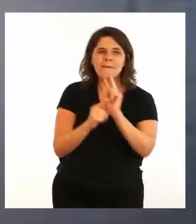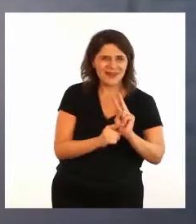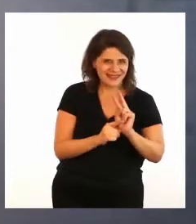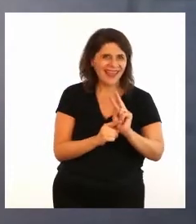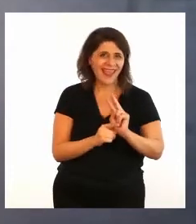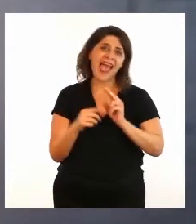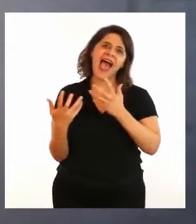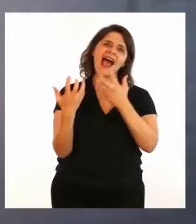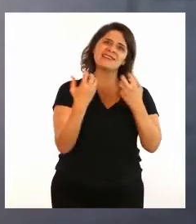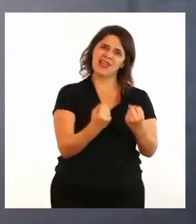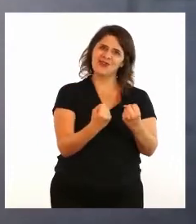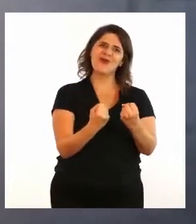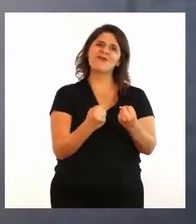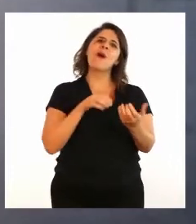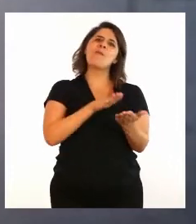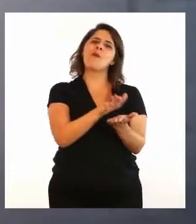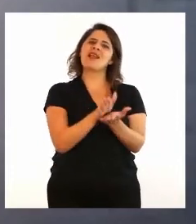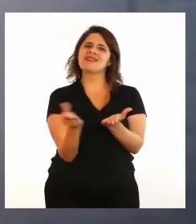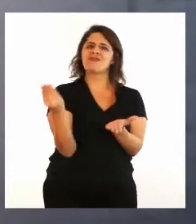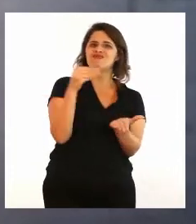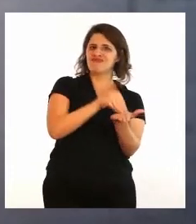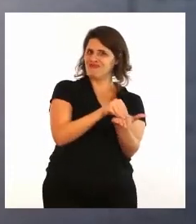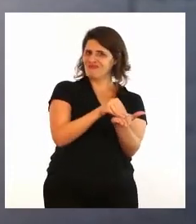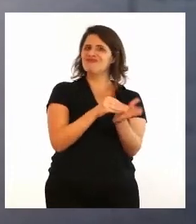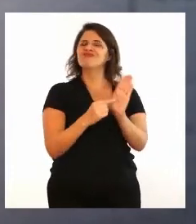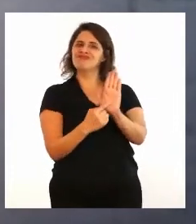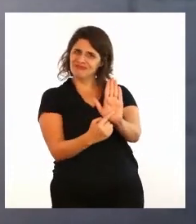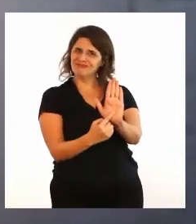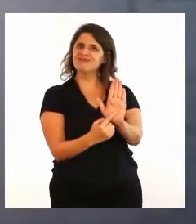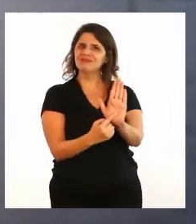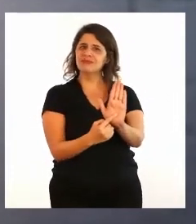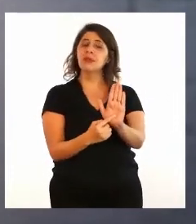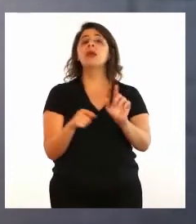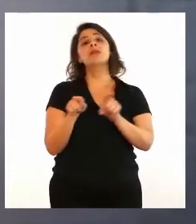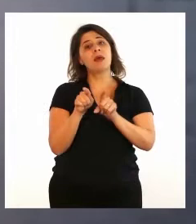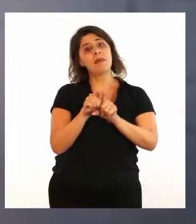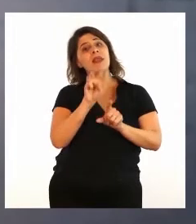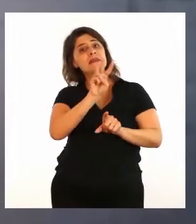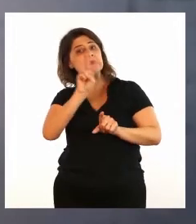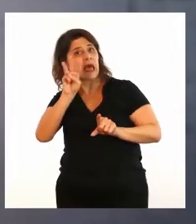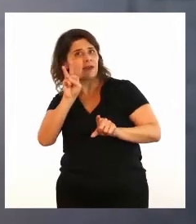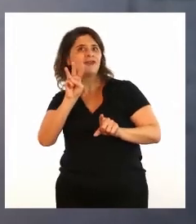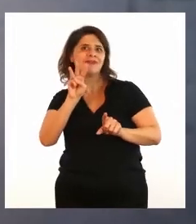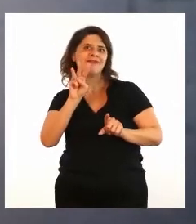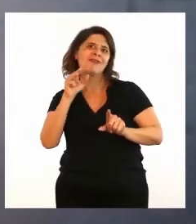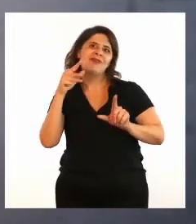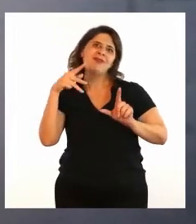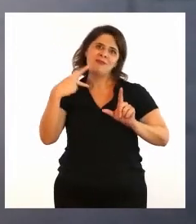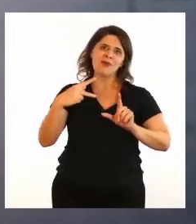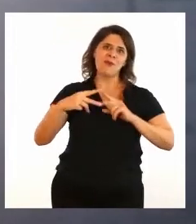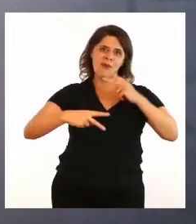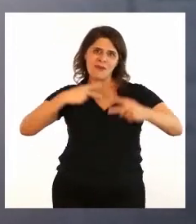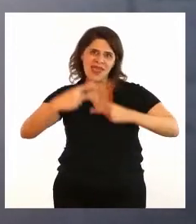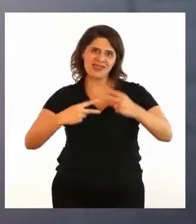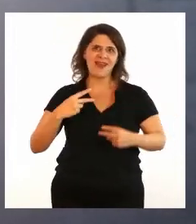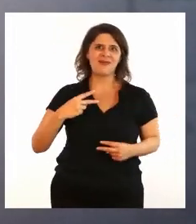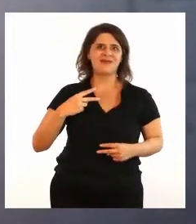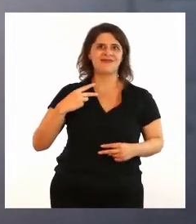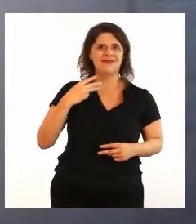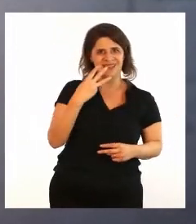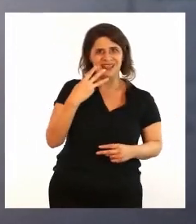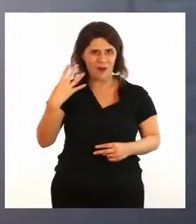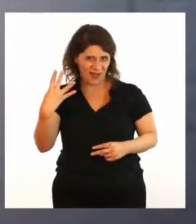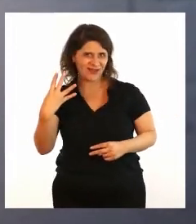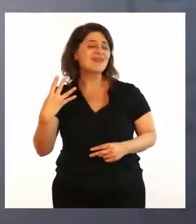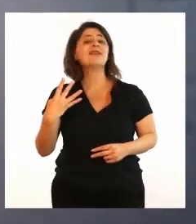produtores para nossa publicação educativa. E no site da 34ª Bienal também vocês conseguem encontrar